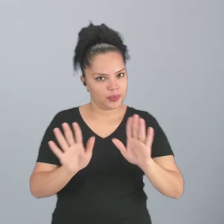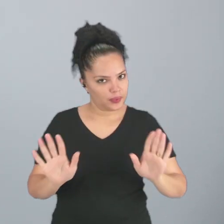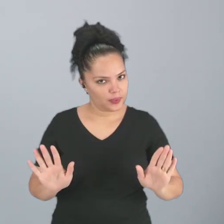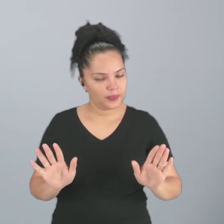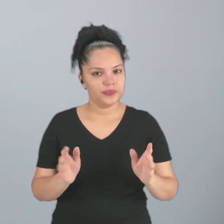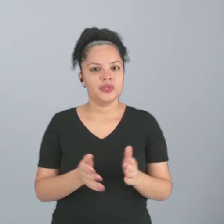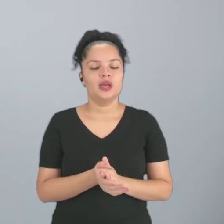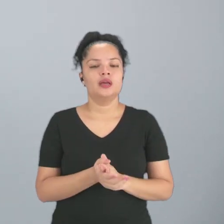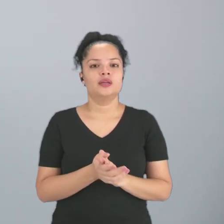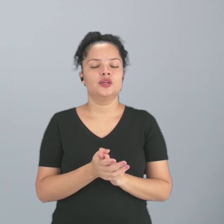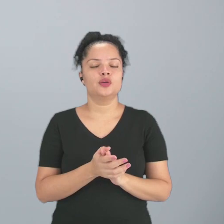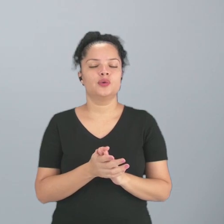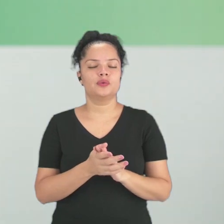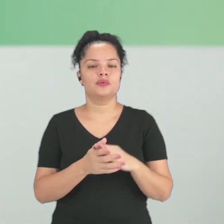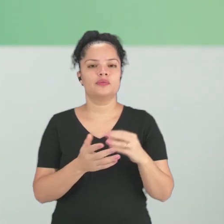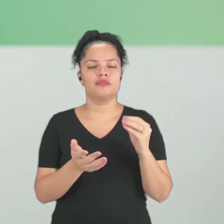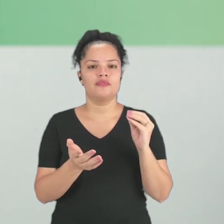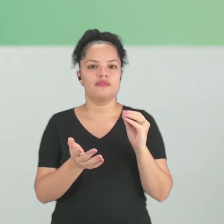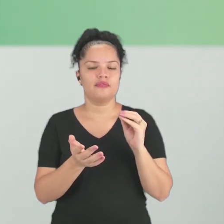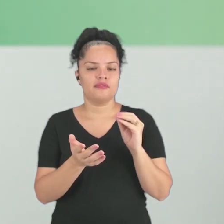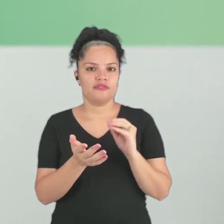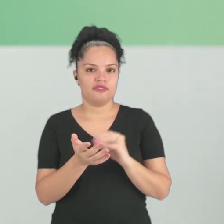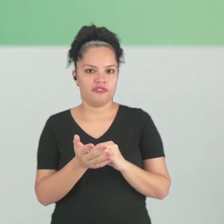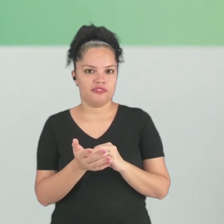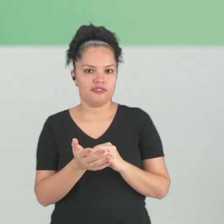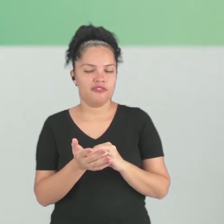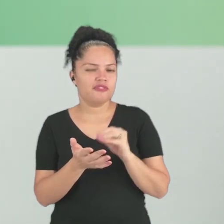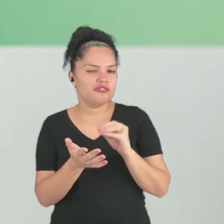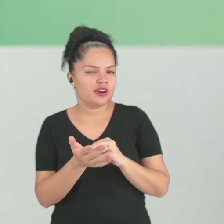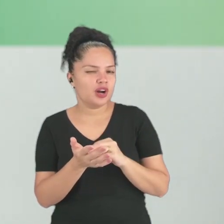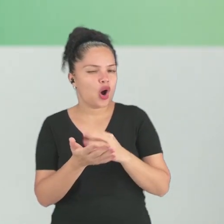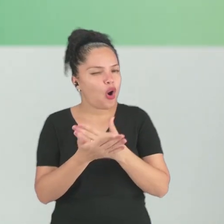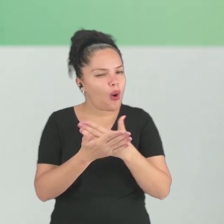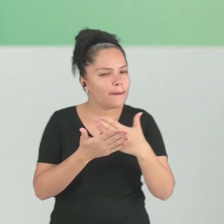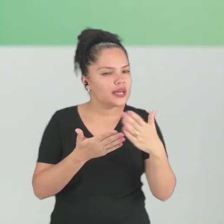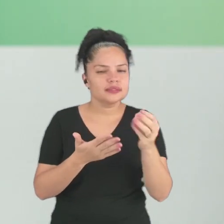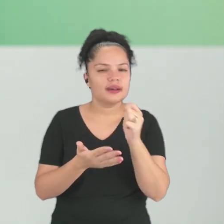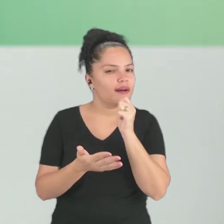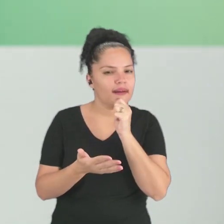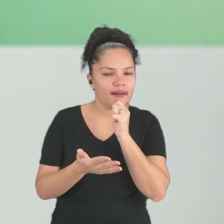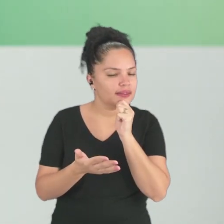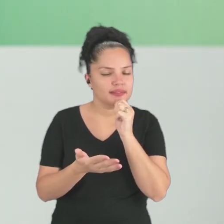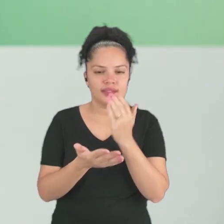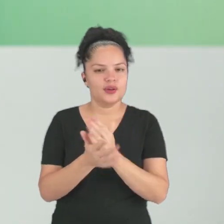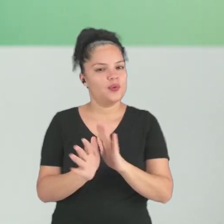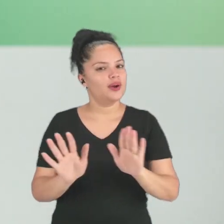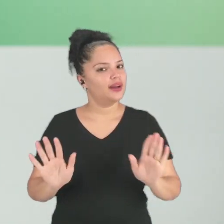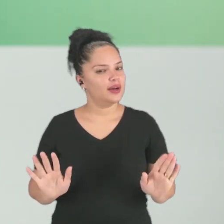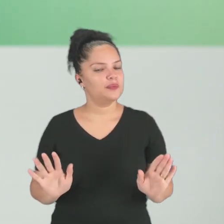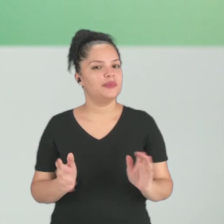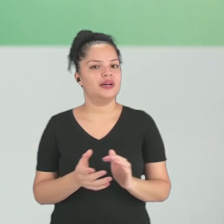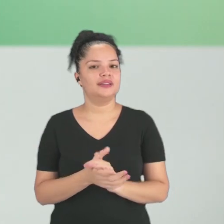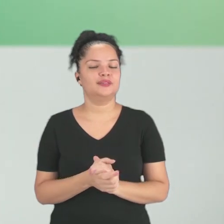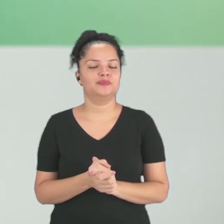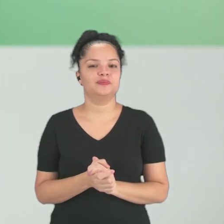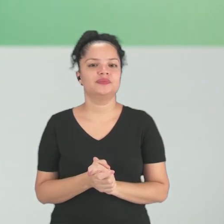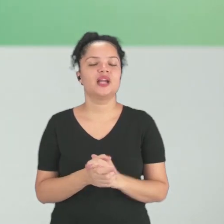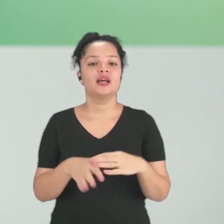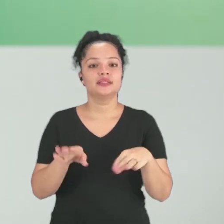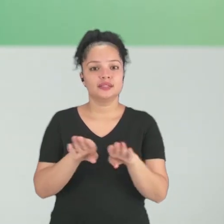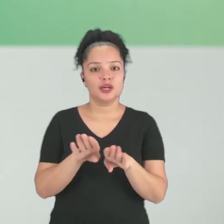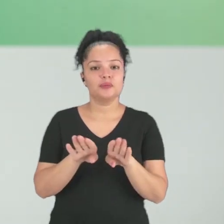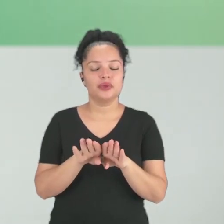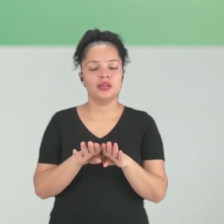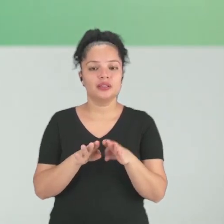E pretérito imperfeito é uma ação que começou, mas que não foi concluída ou que relata algo habitual na vida